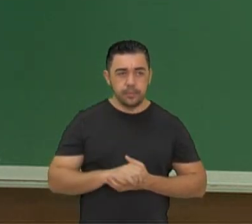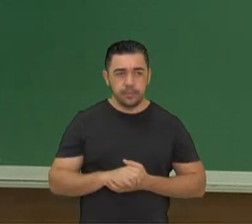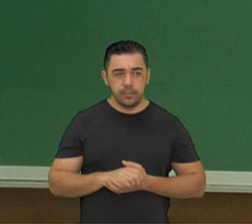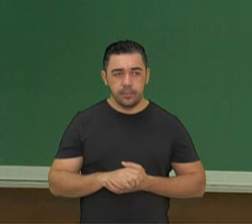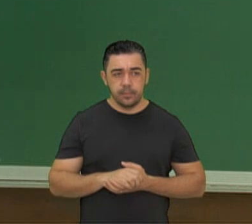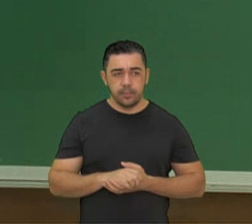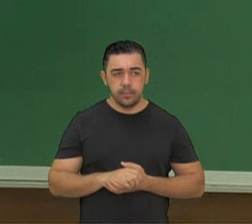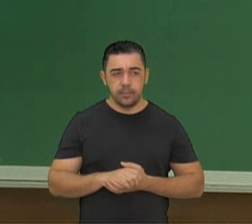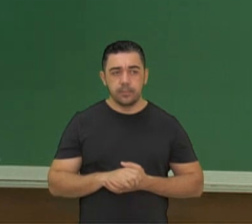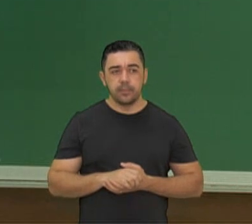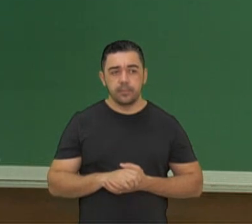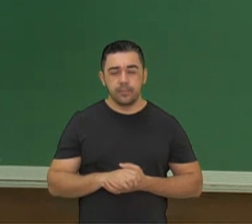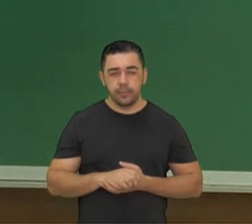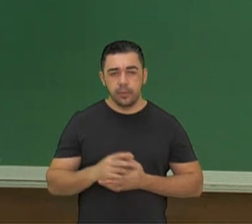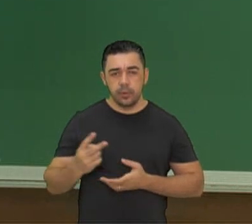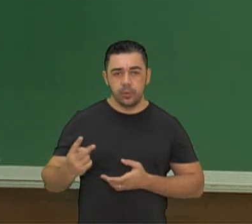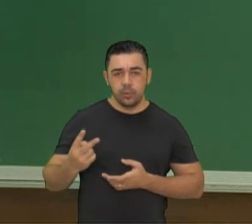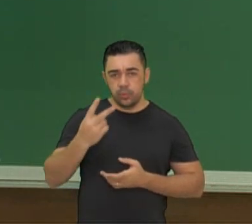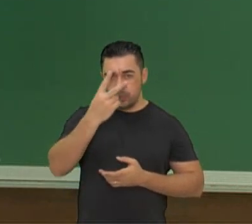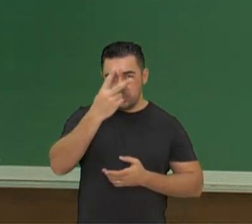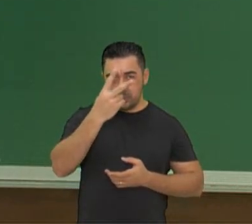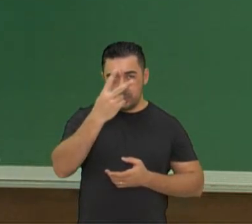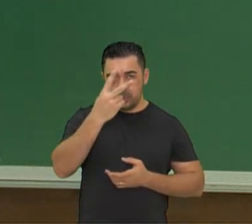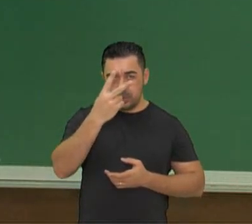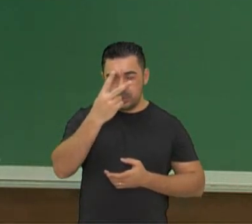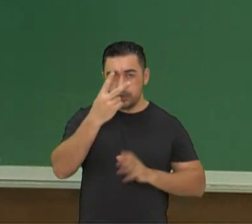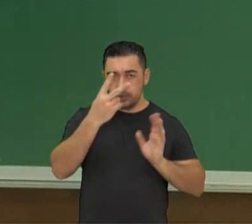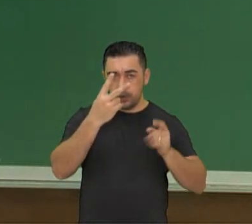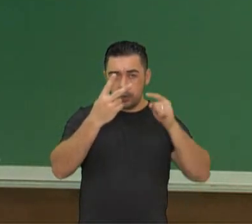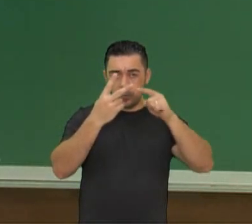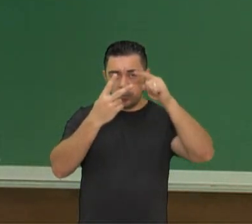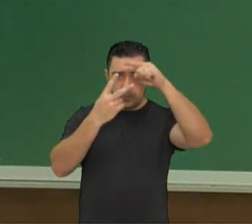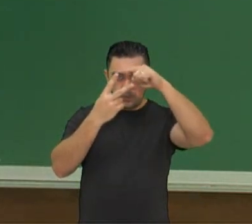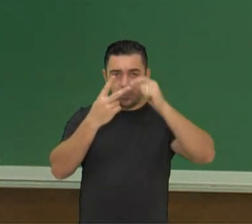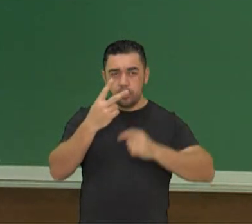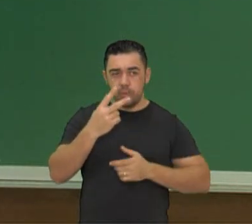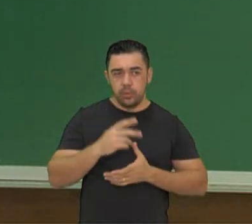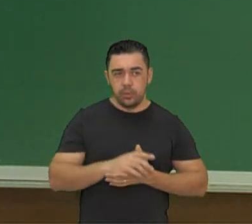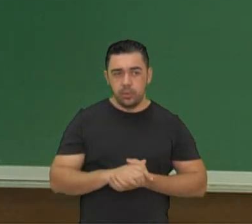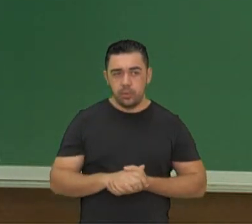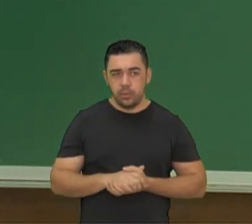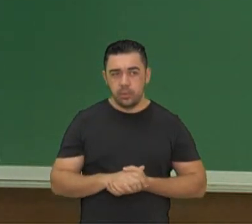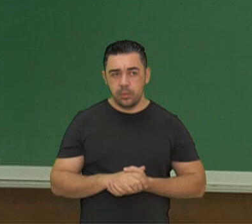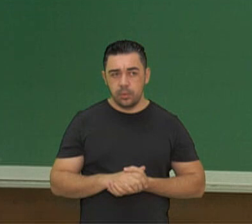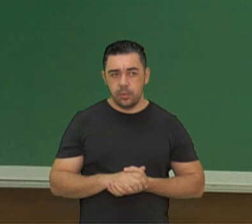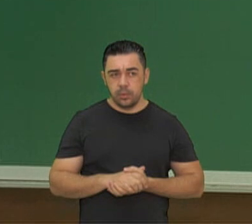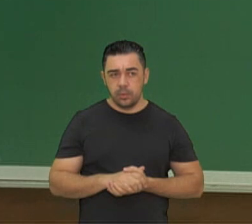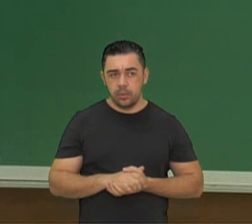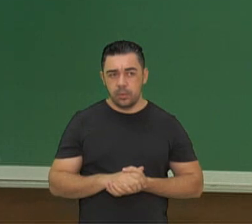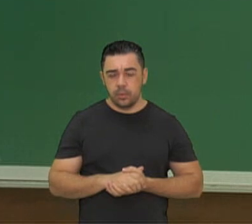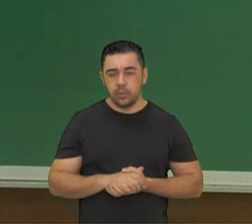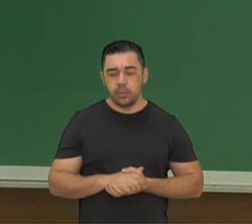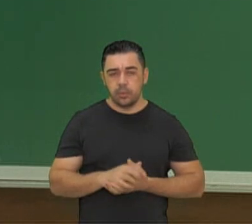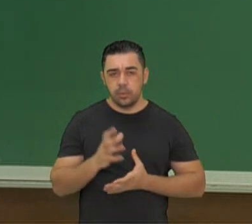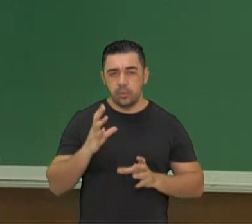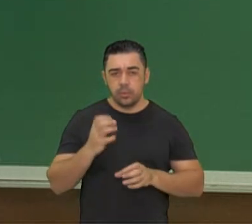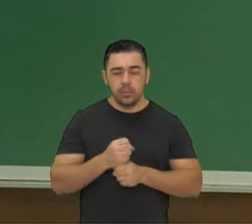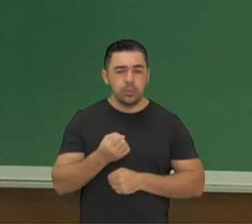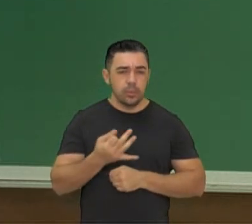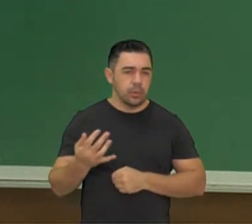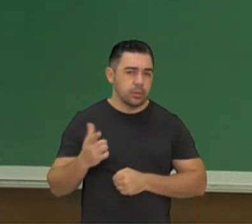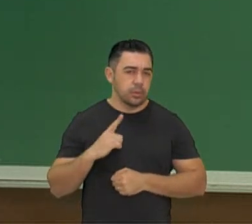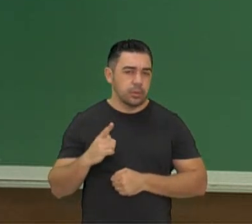tenho 2 aqui, que já conta para esse e já conta para aquele, certo? Então, 2, 2, 2, 2, 2. Quanto que